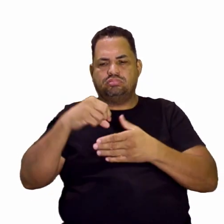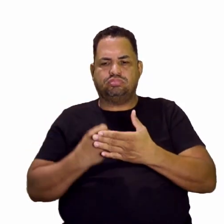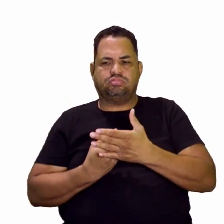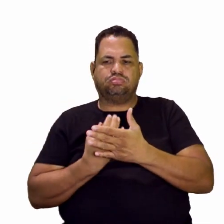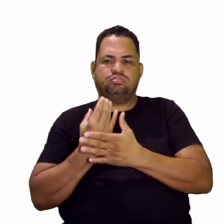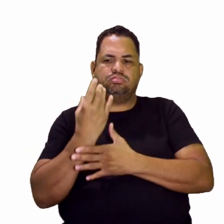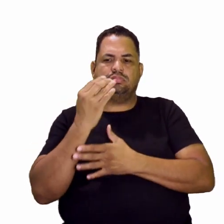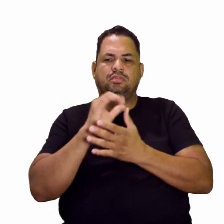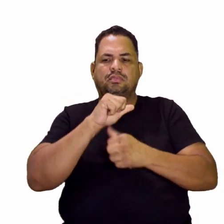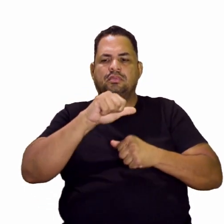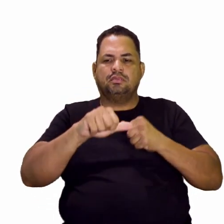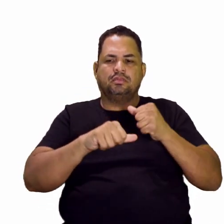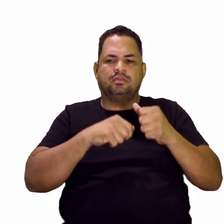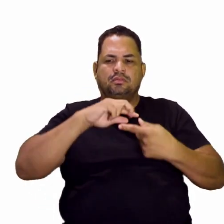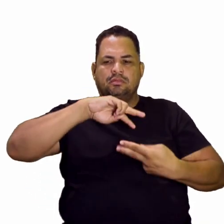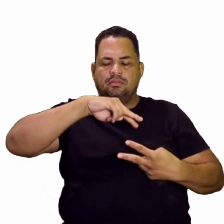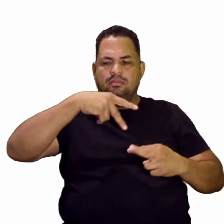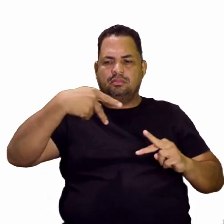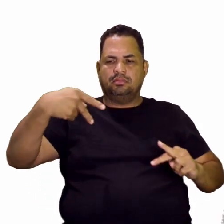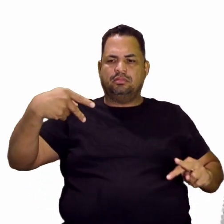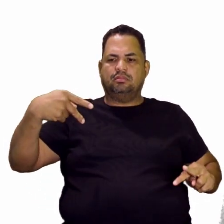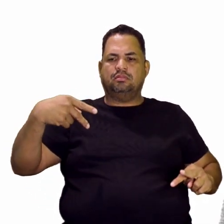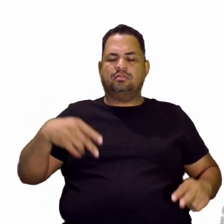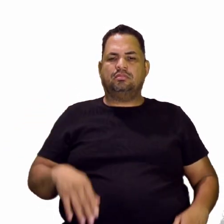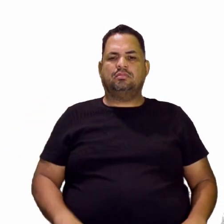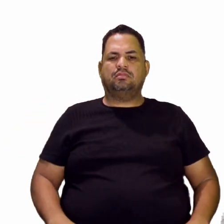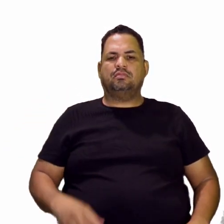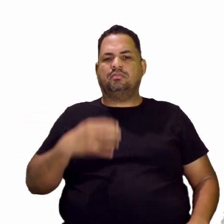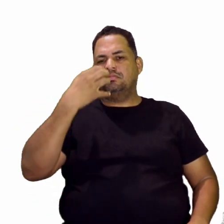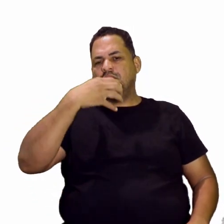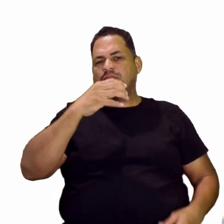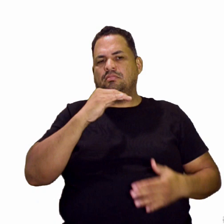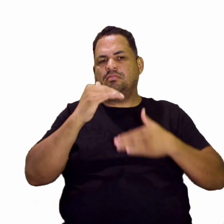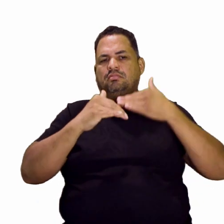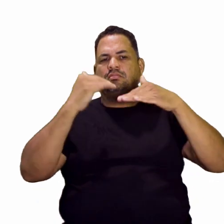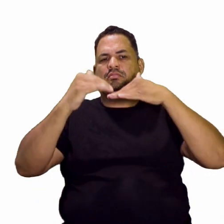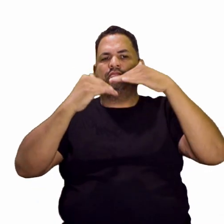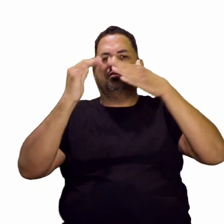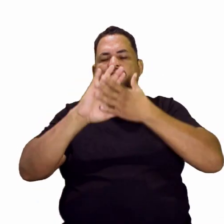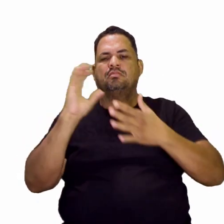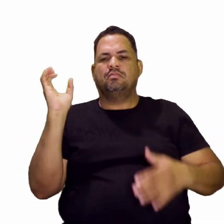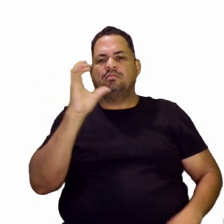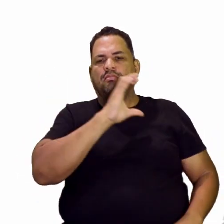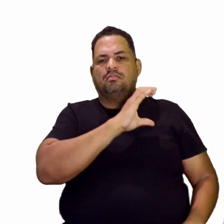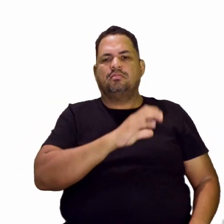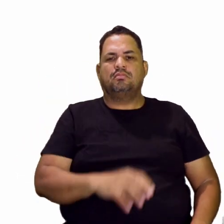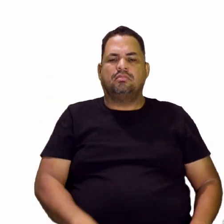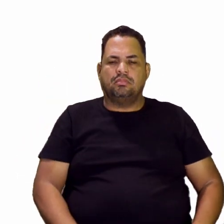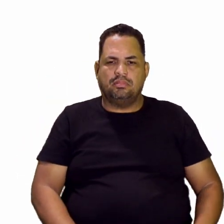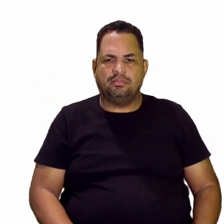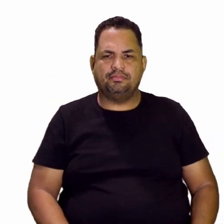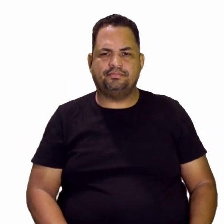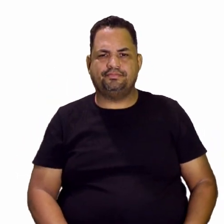mexer na genética dessa fruta para que ela se desenvolva de uma forma mais rápida. Esses são